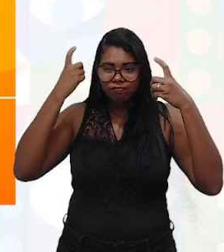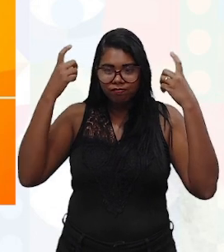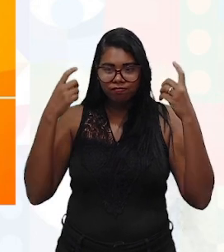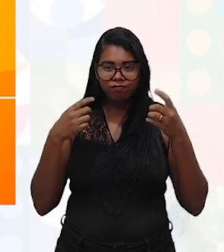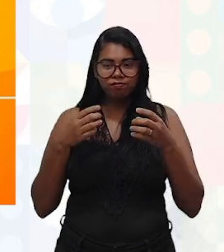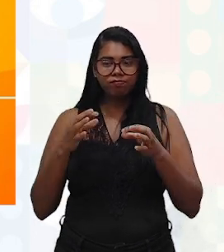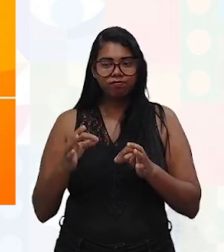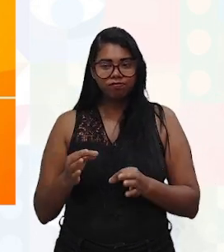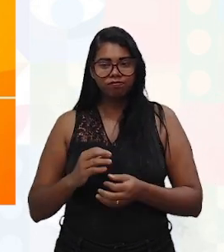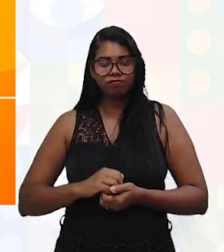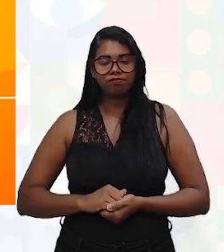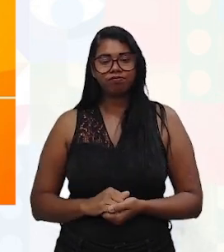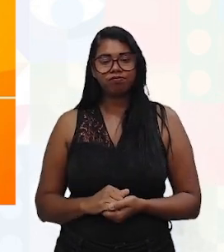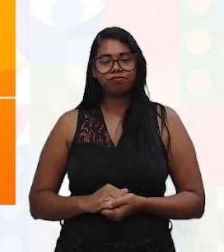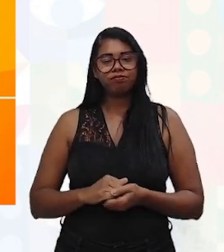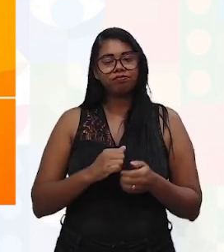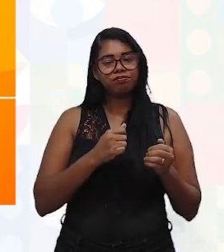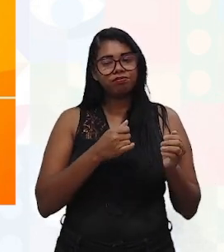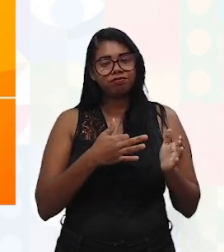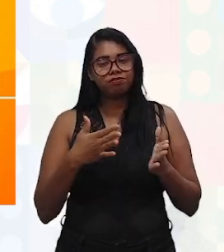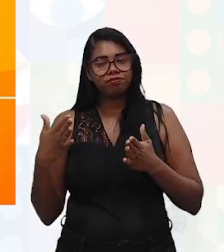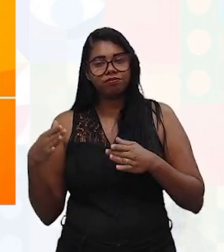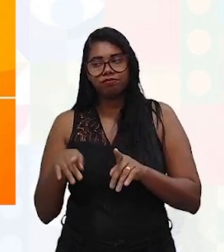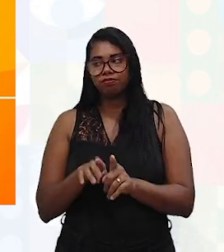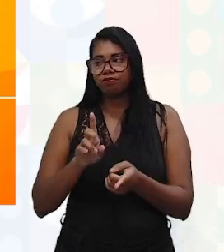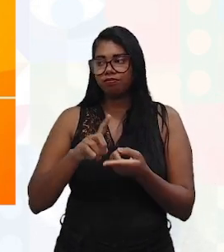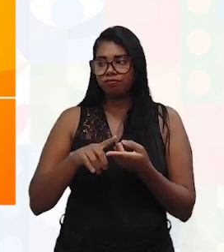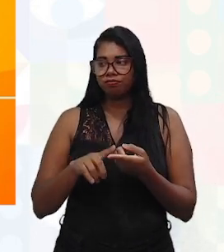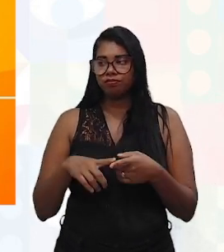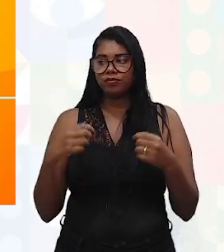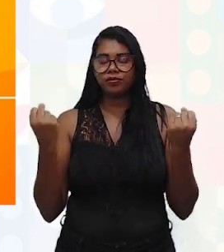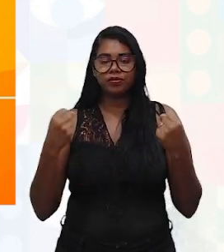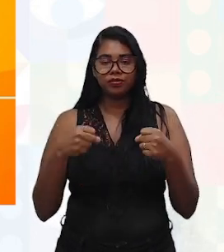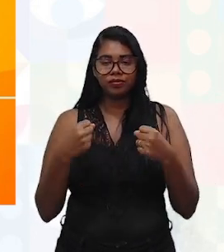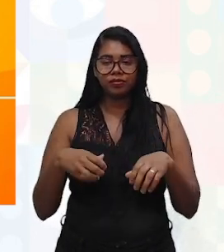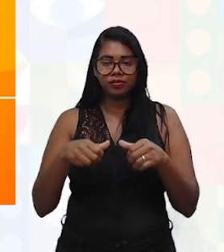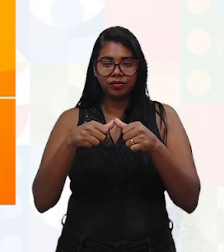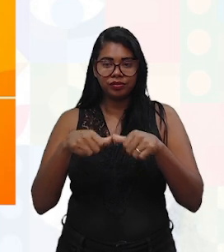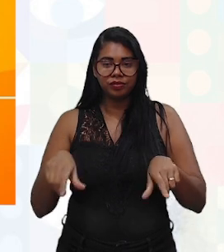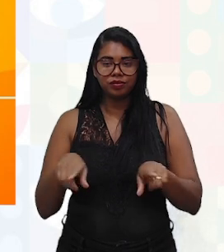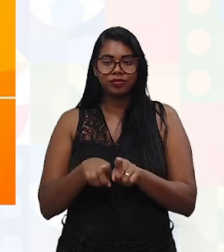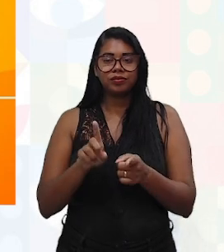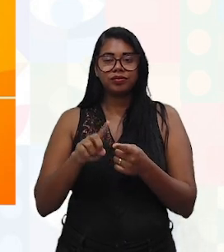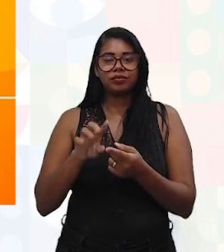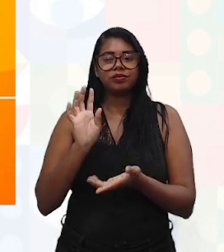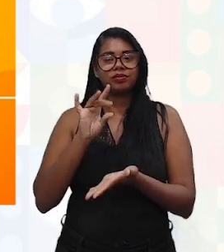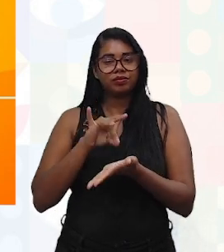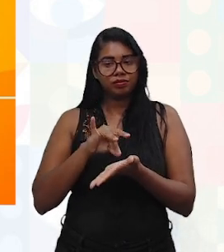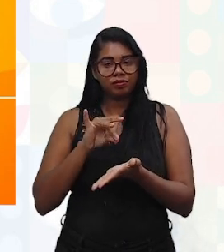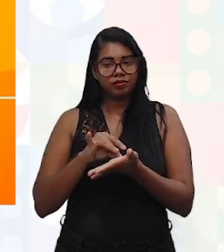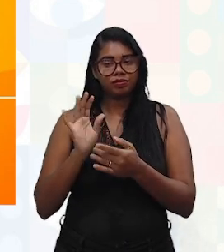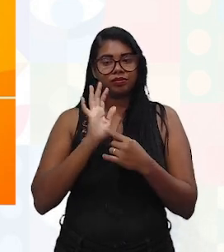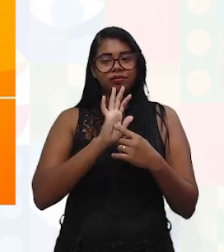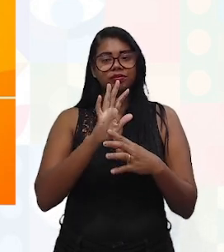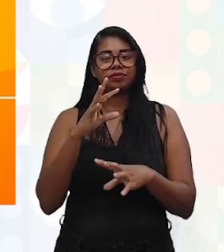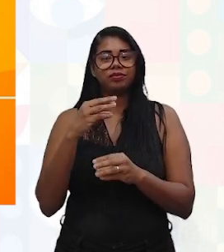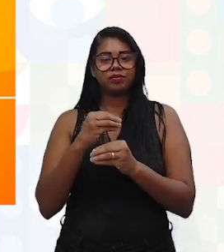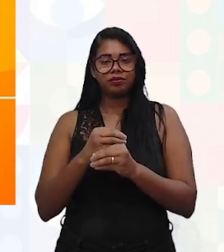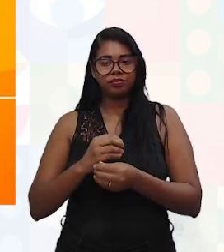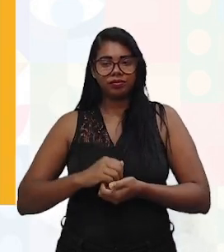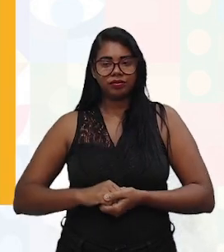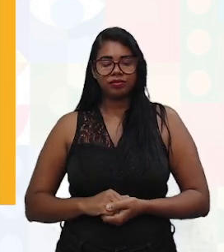pronto. Ela vem aos poucos. Mas você aí precisa estar, de fato, disposta e